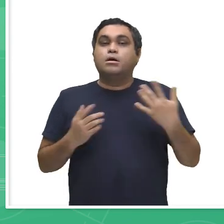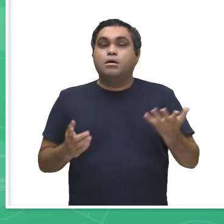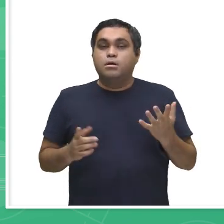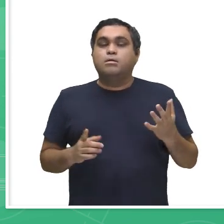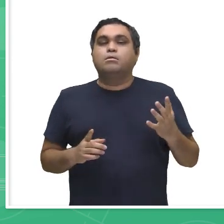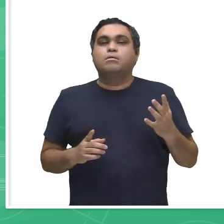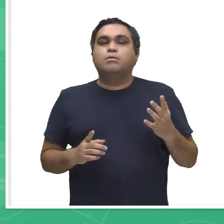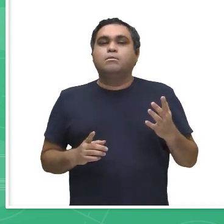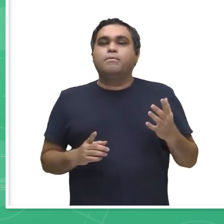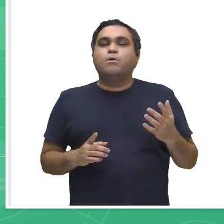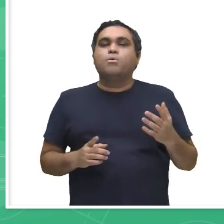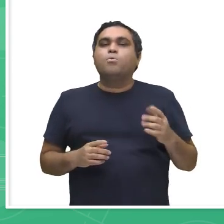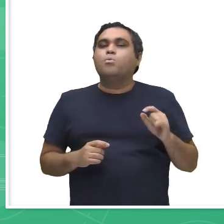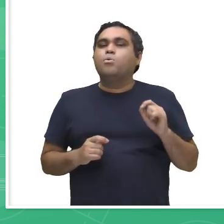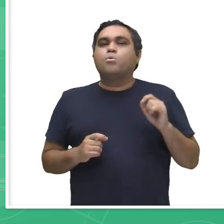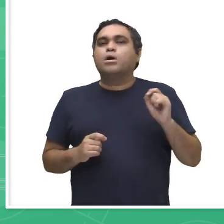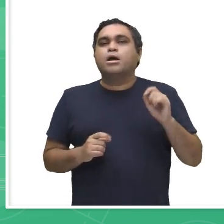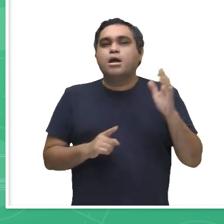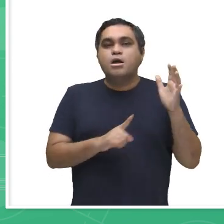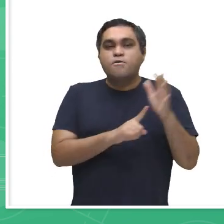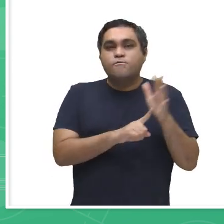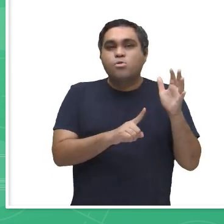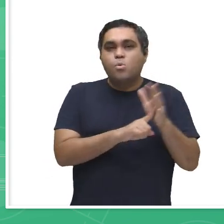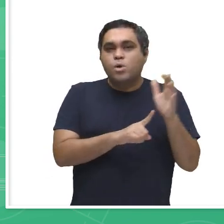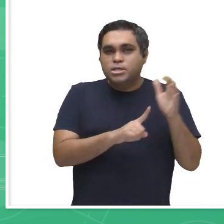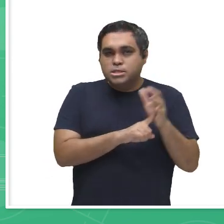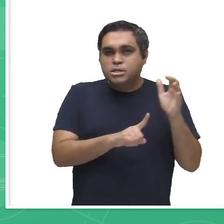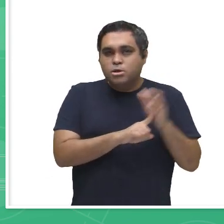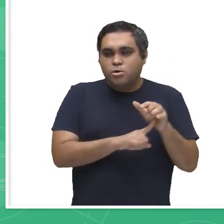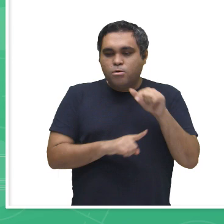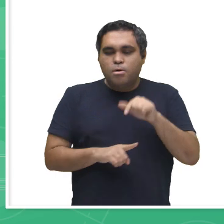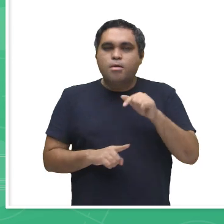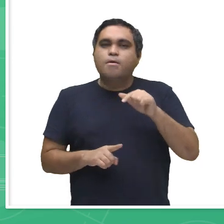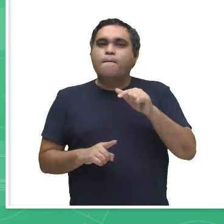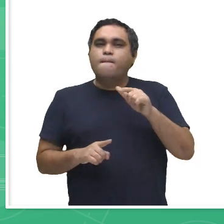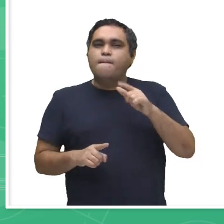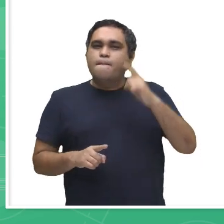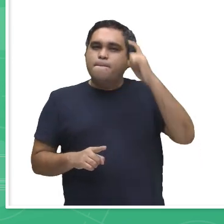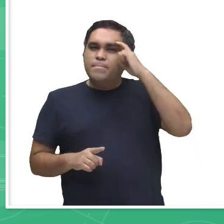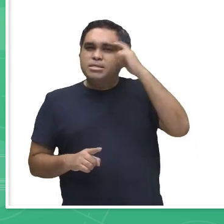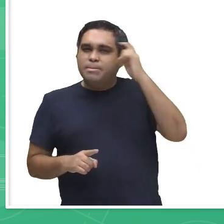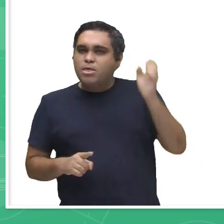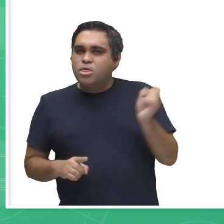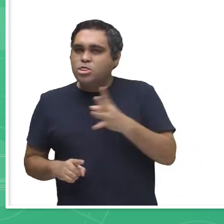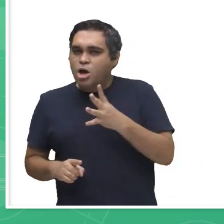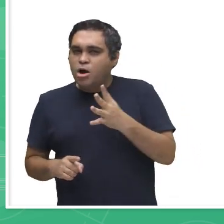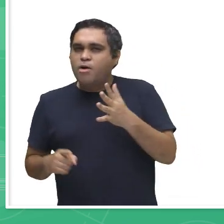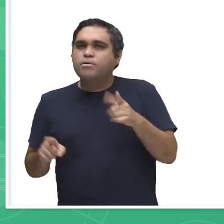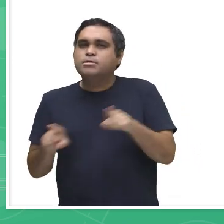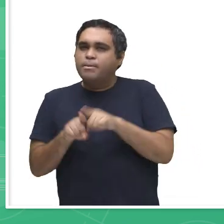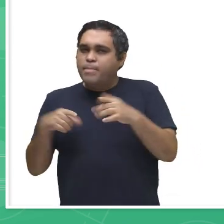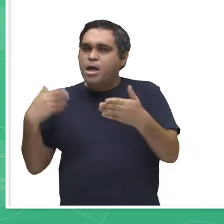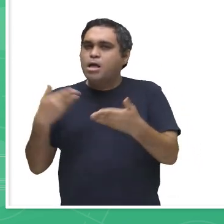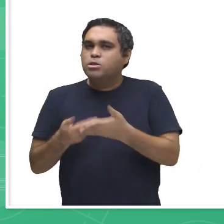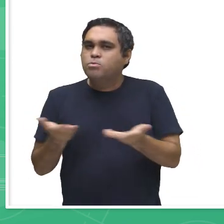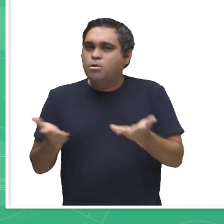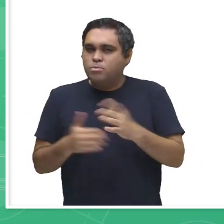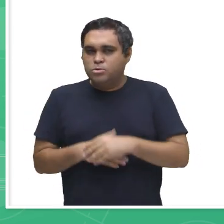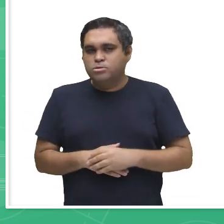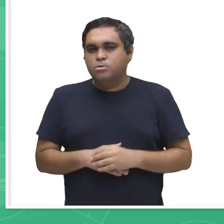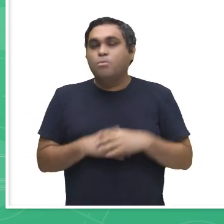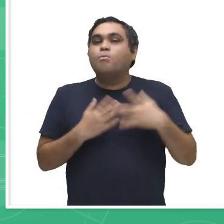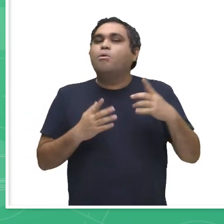consequências históricas e filosóficas para o pensamento moderno e atual? Quais foram essas consequências aí? Está aqui a resposta,